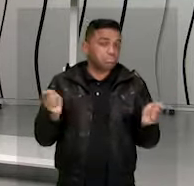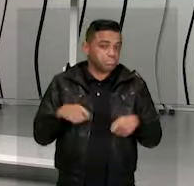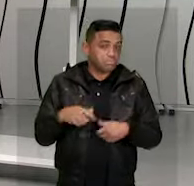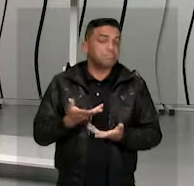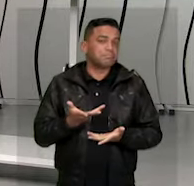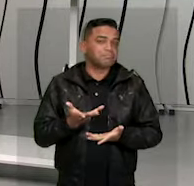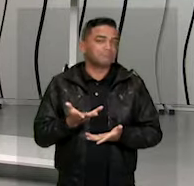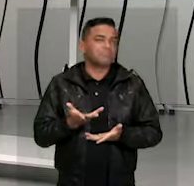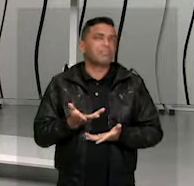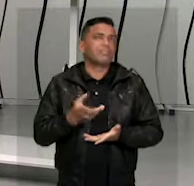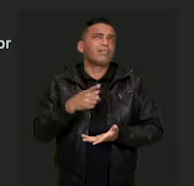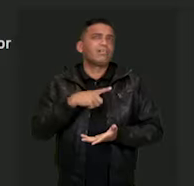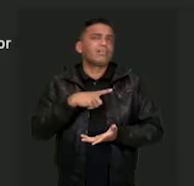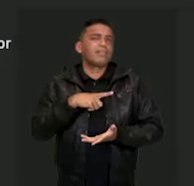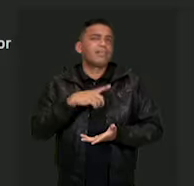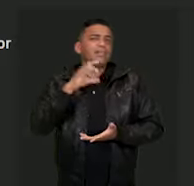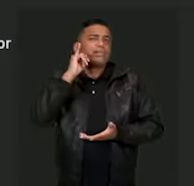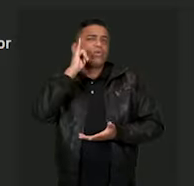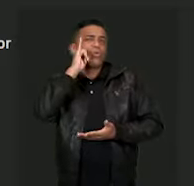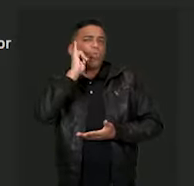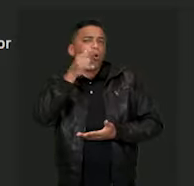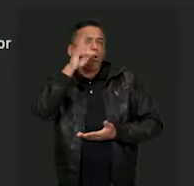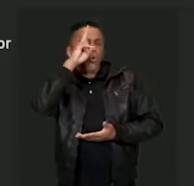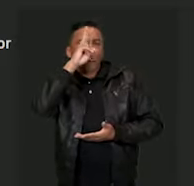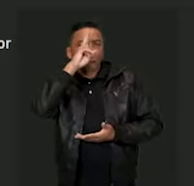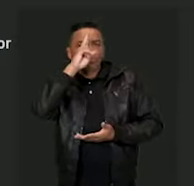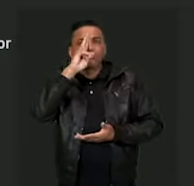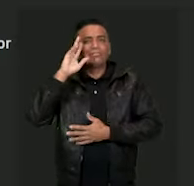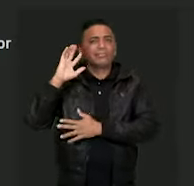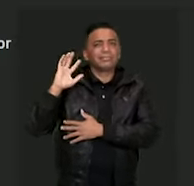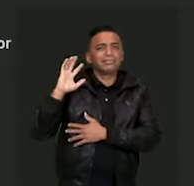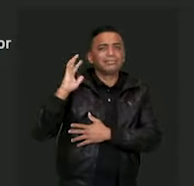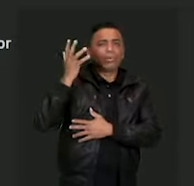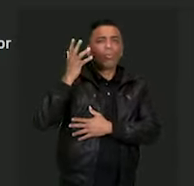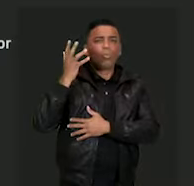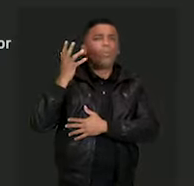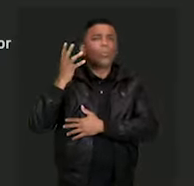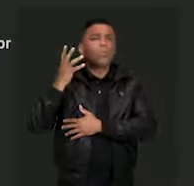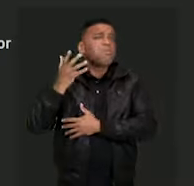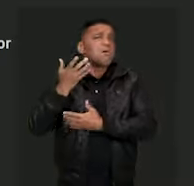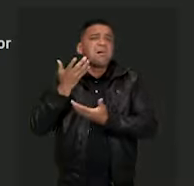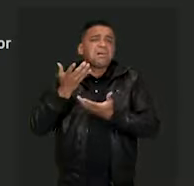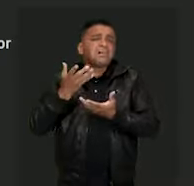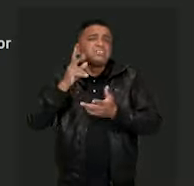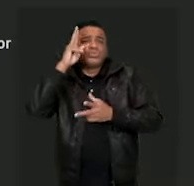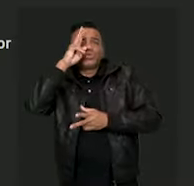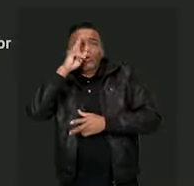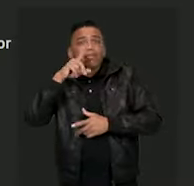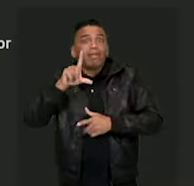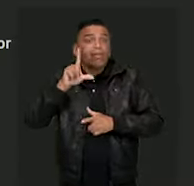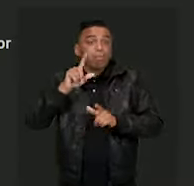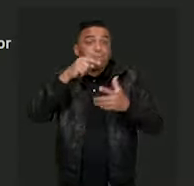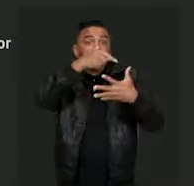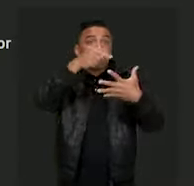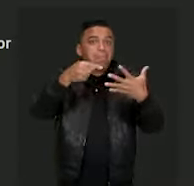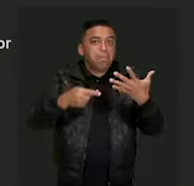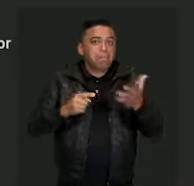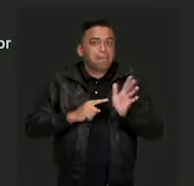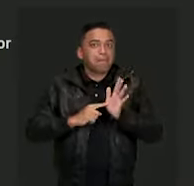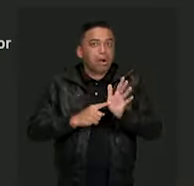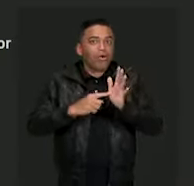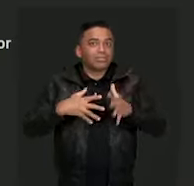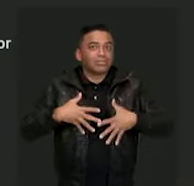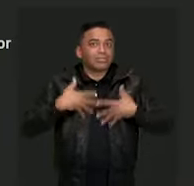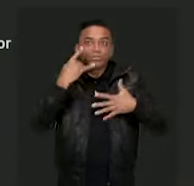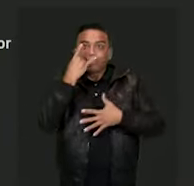que o conto ele é constituído de ações centrais com elementos que vão manter o recheio, o suspense. No